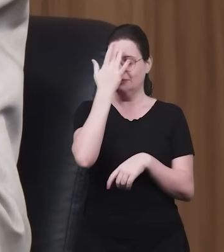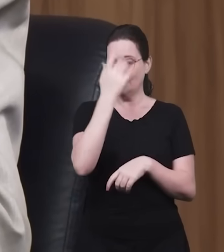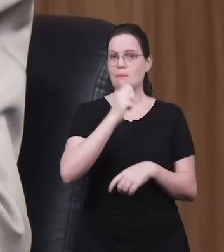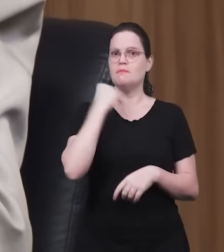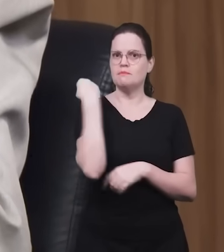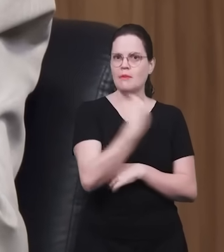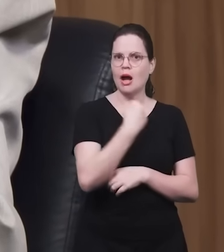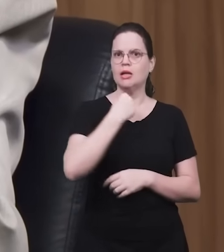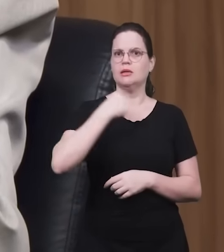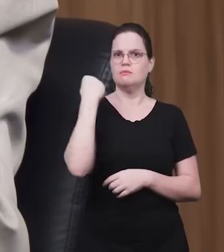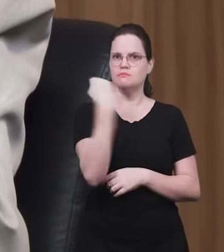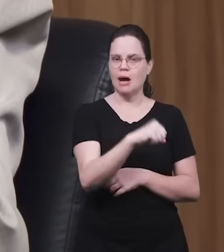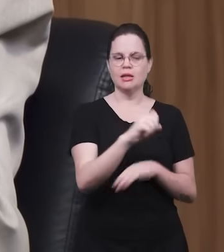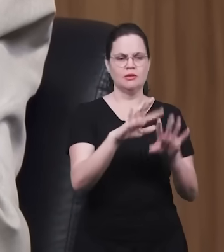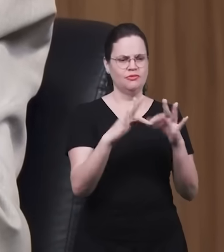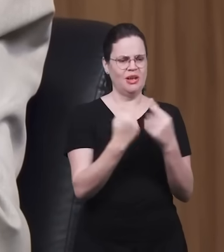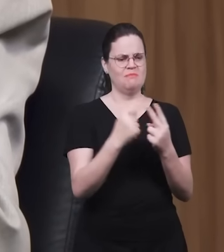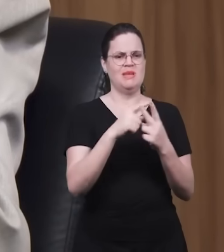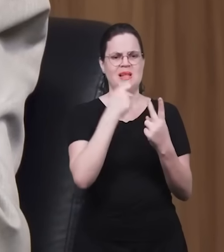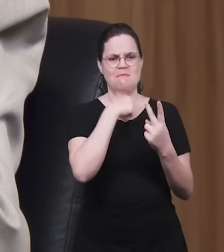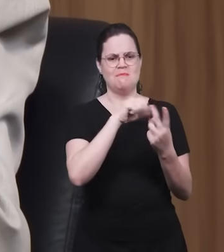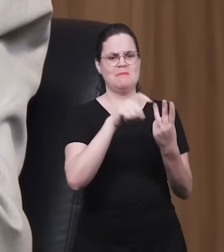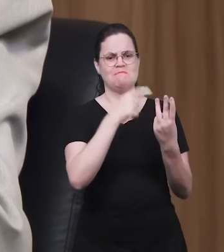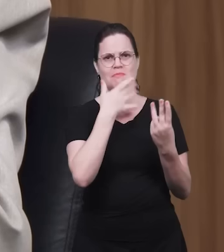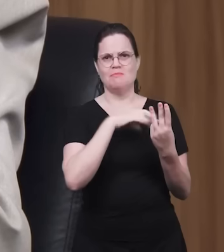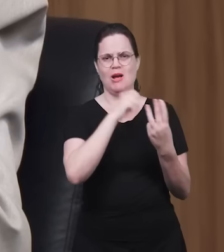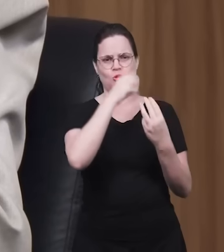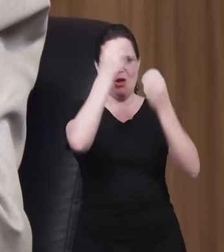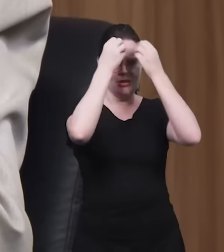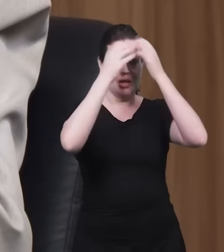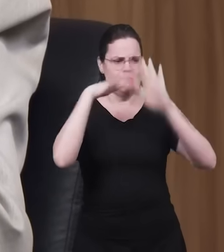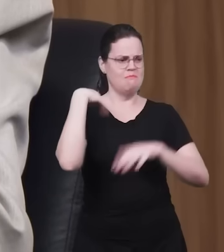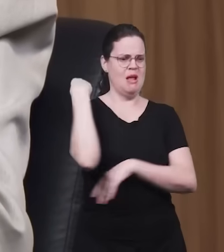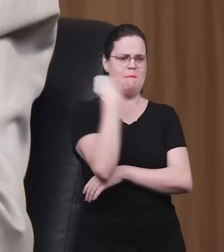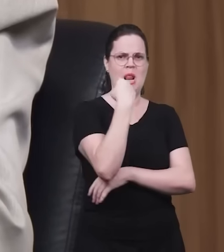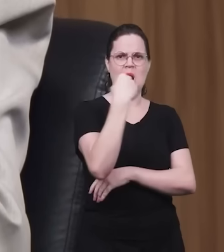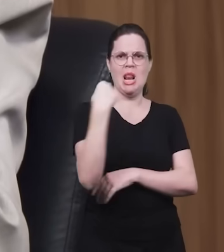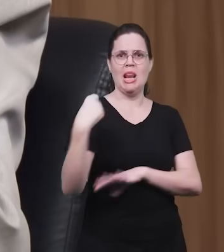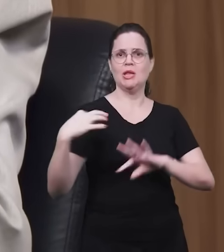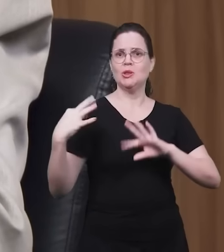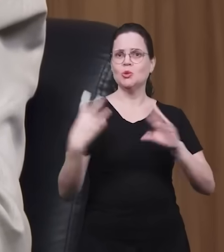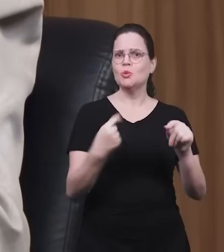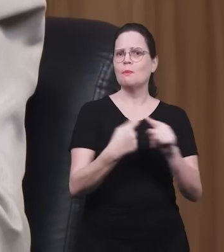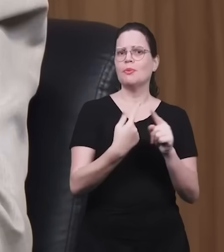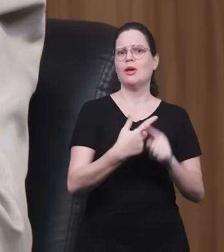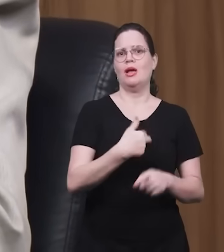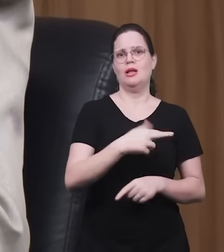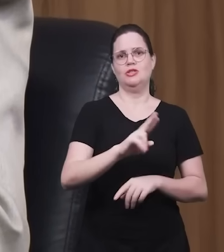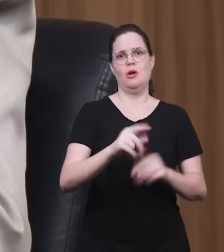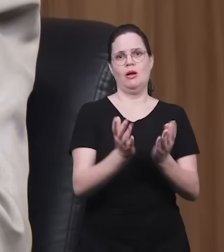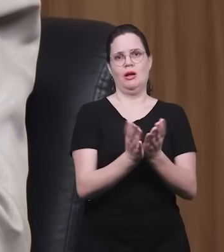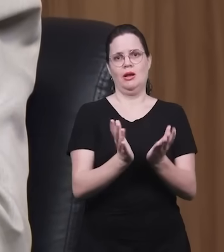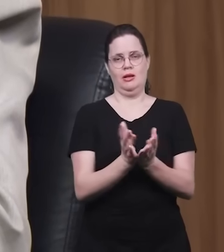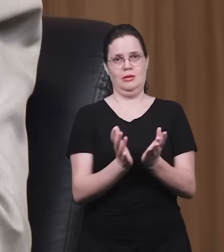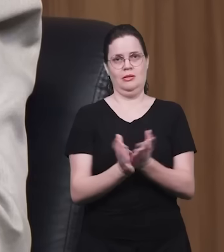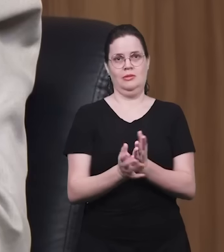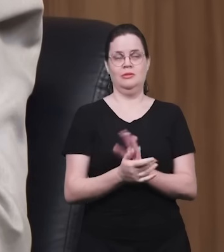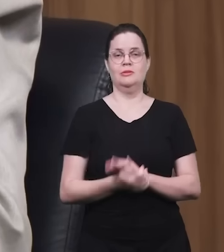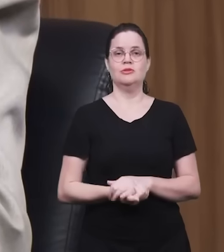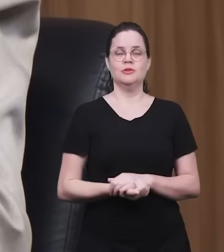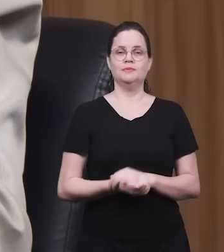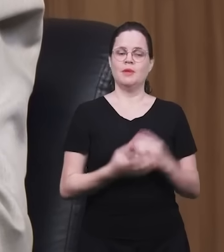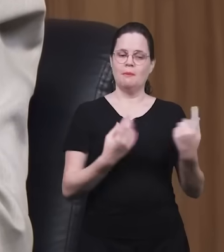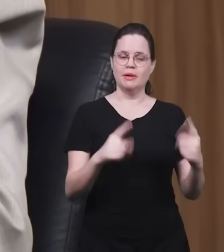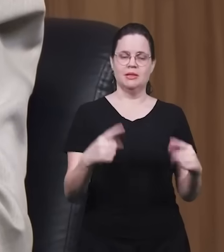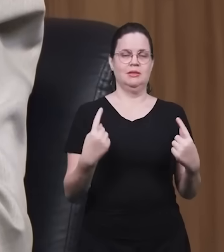e mata mesmo, mata a família, mata pai, mãe, e não quer nem saber. Isso, na verdade,